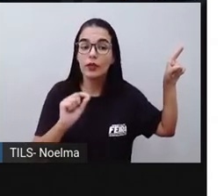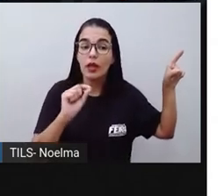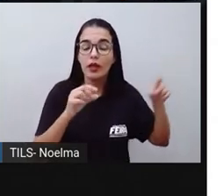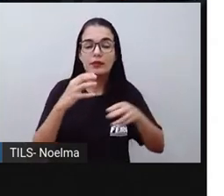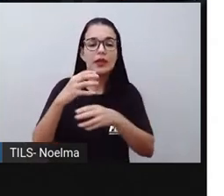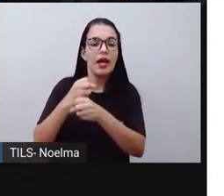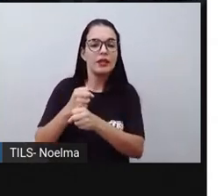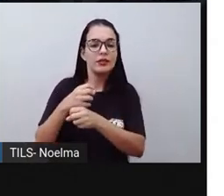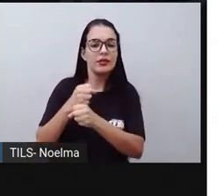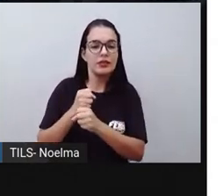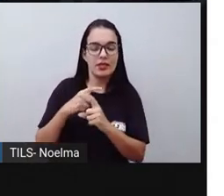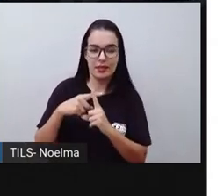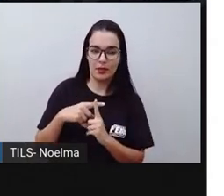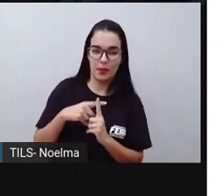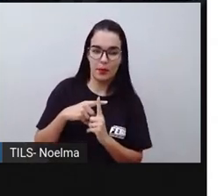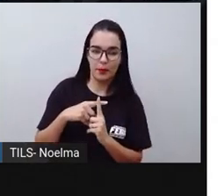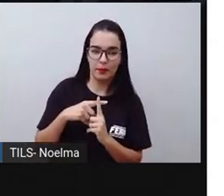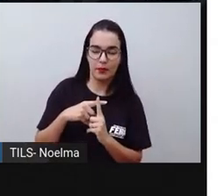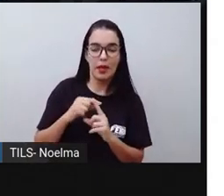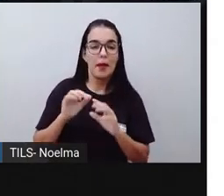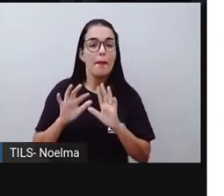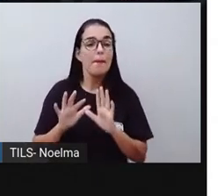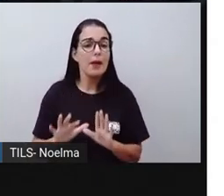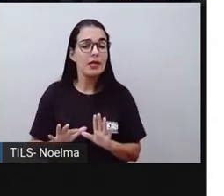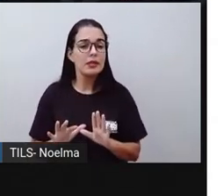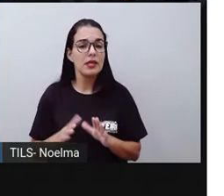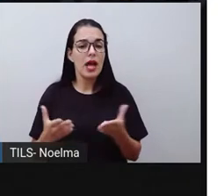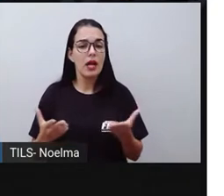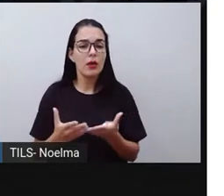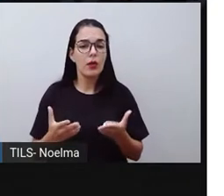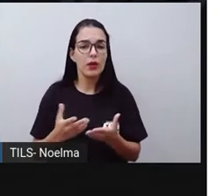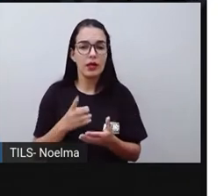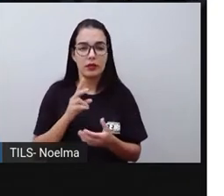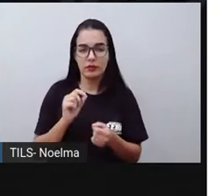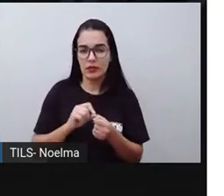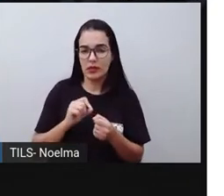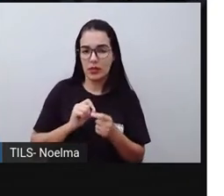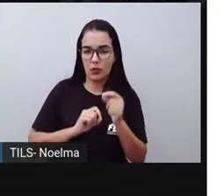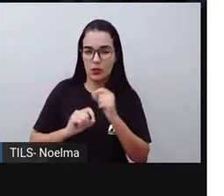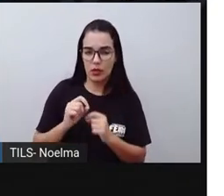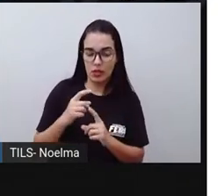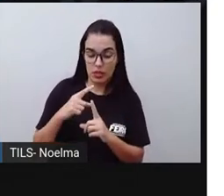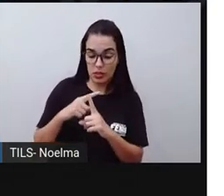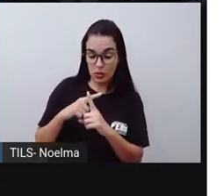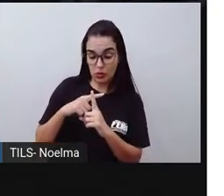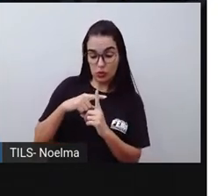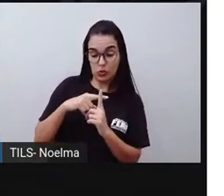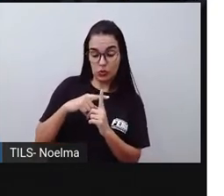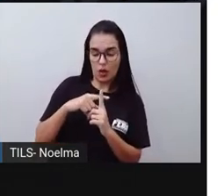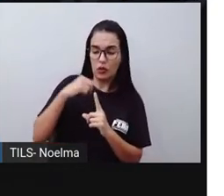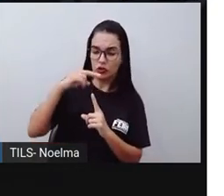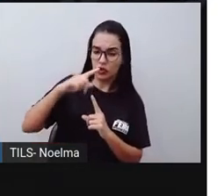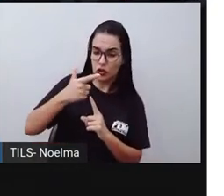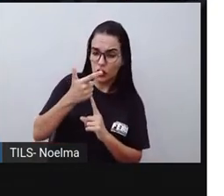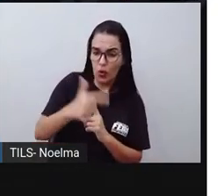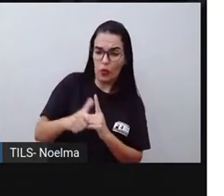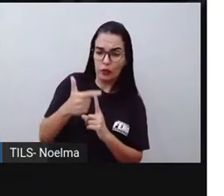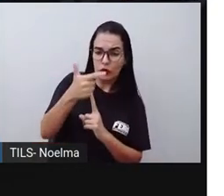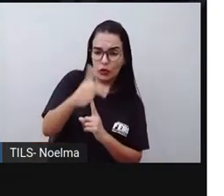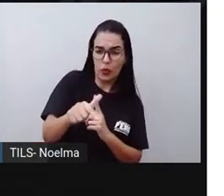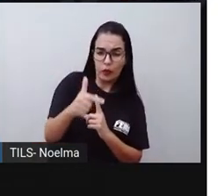da operação da adição. Mas como eu fiz aqui, né, uma adição sucessiva de